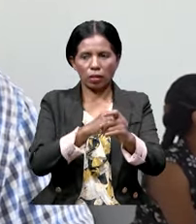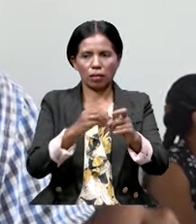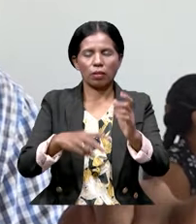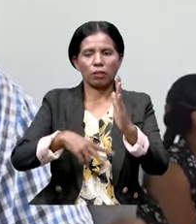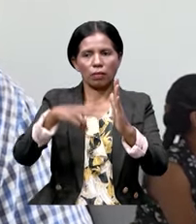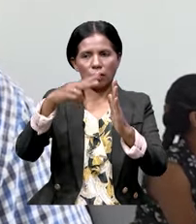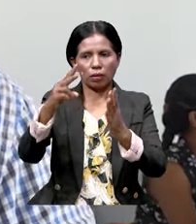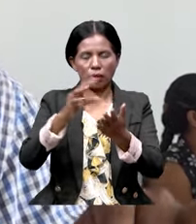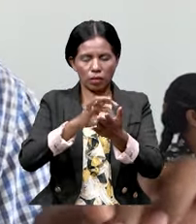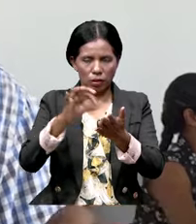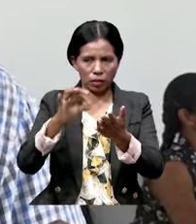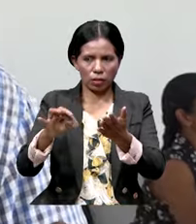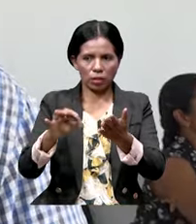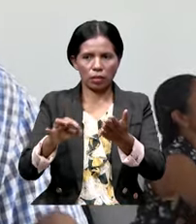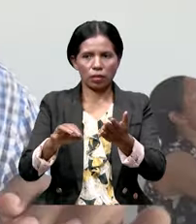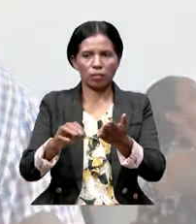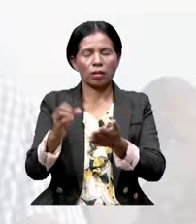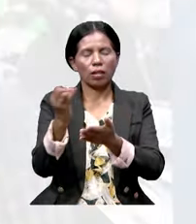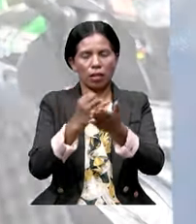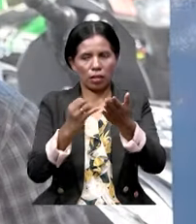ne be atau akhir ke kader neta o i diploma.